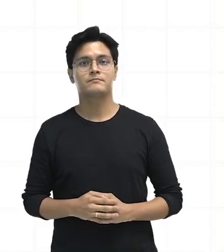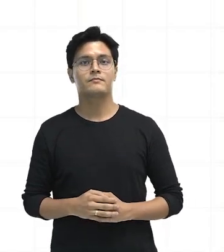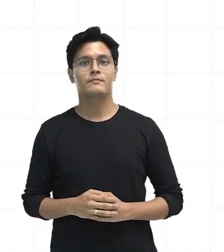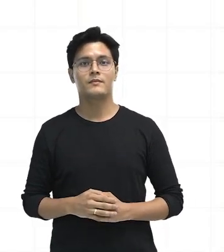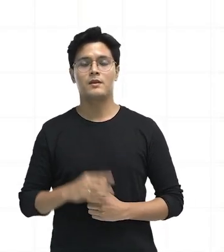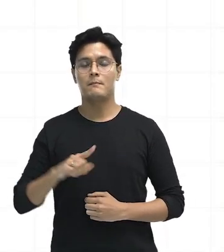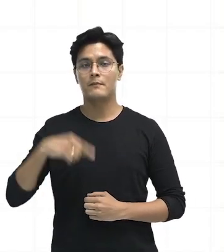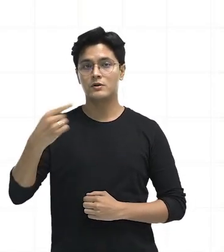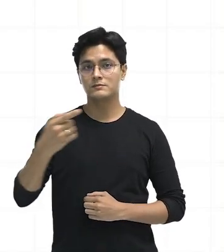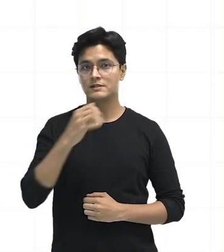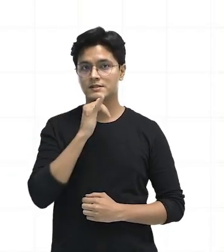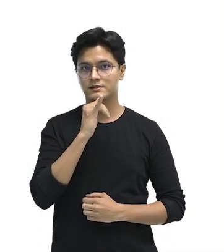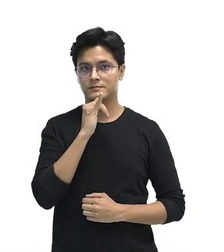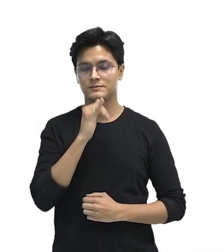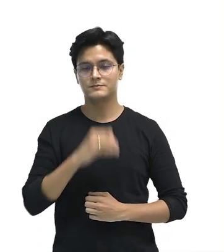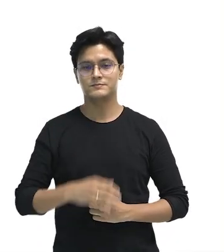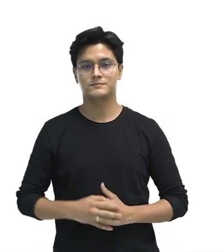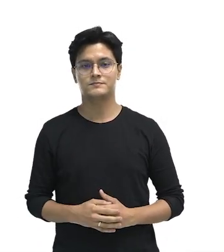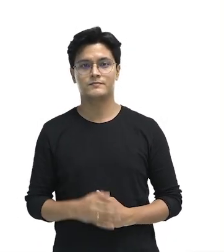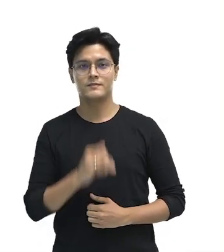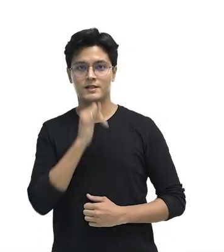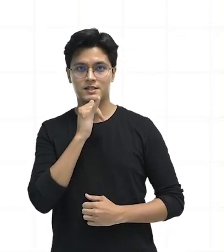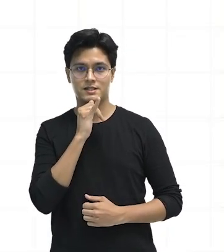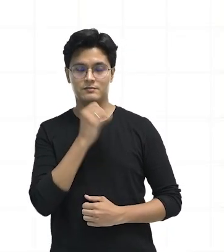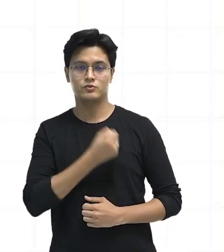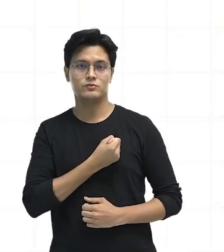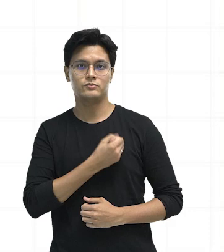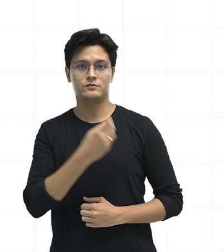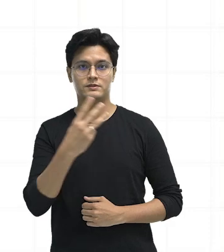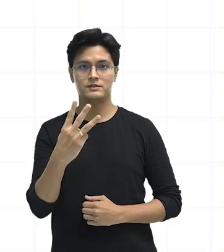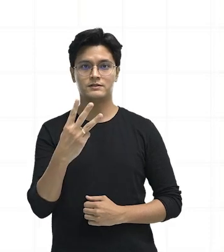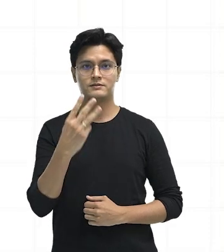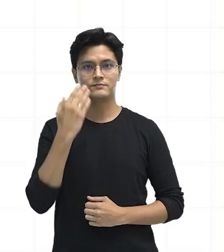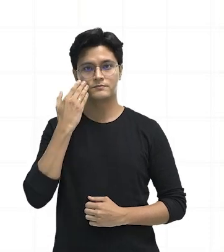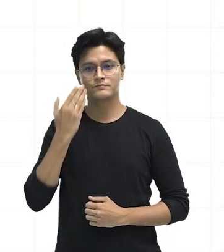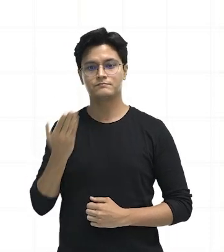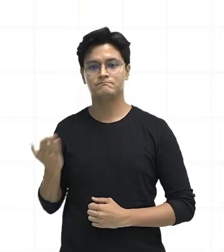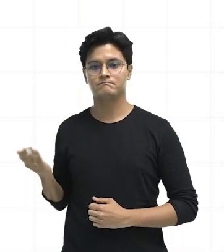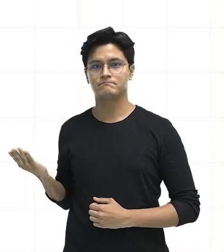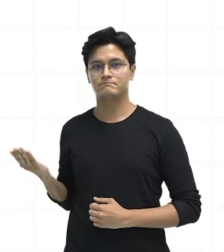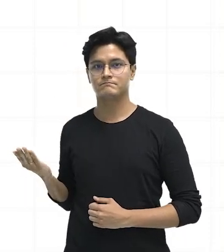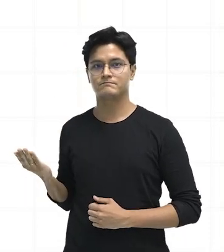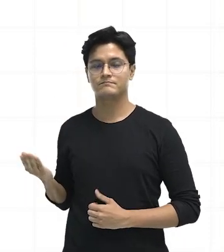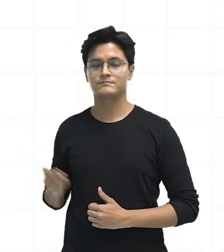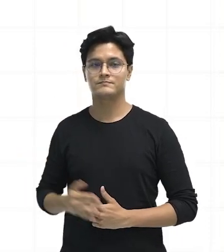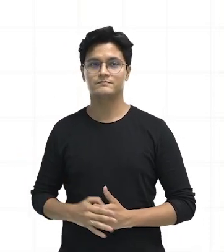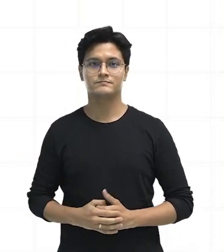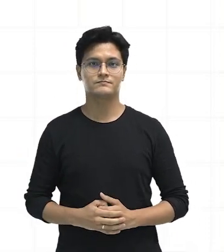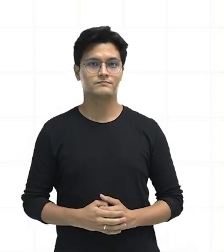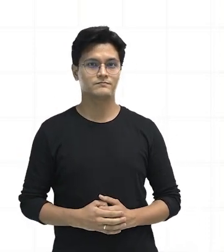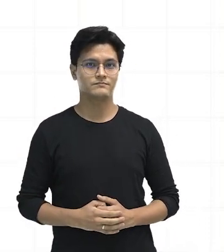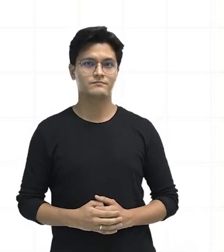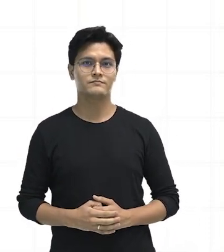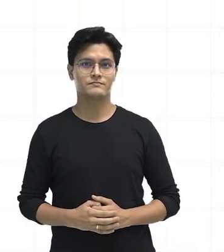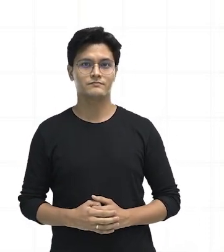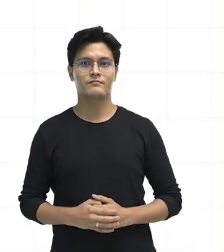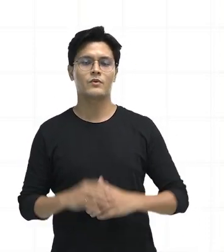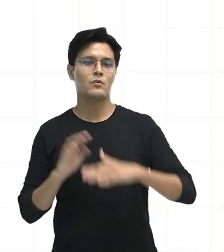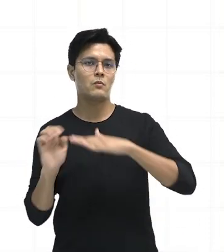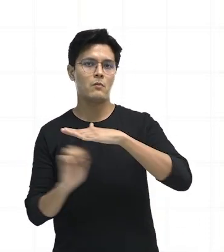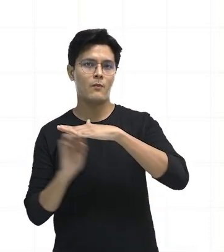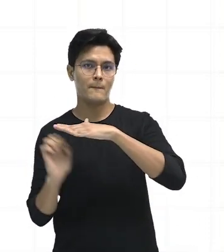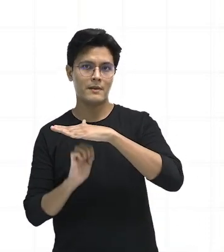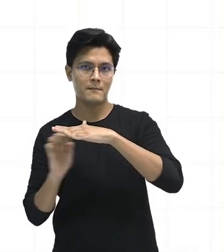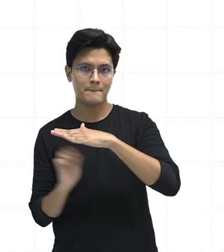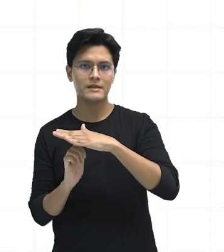Vamos ao próximo exemplo? Exemplo 3 está nos dizendo o seguinte: uma prestadora de